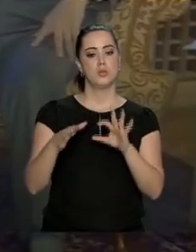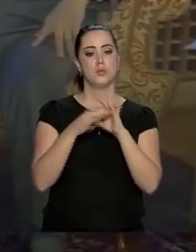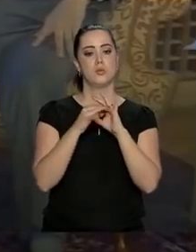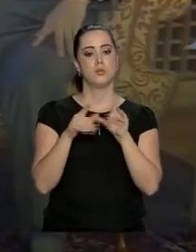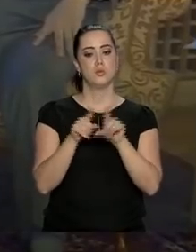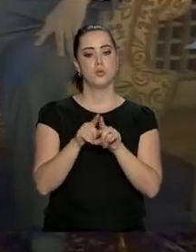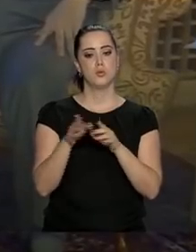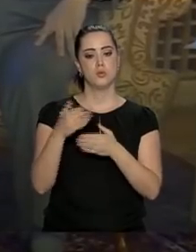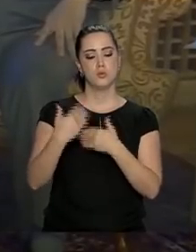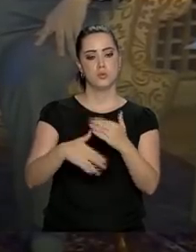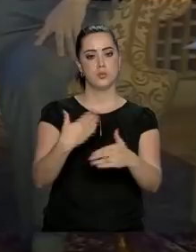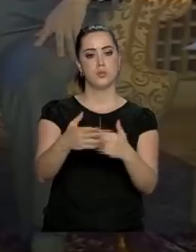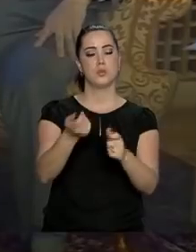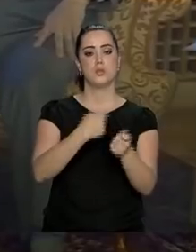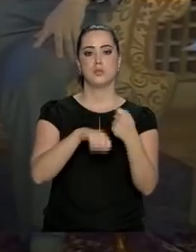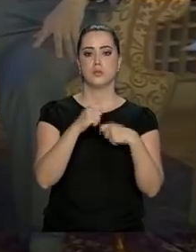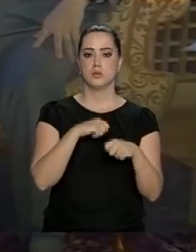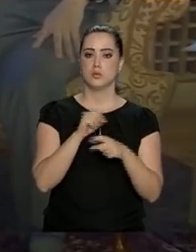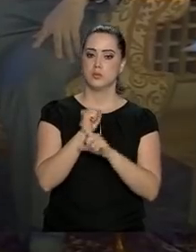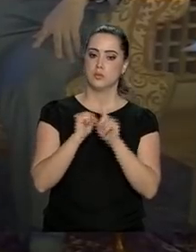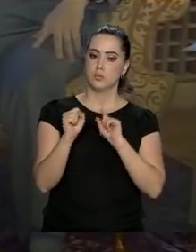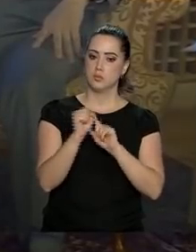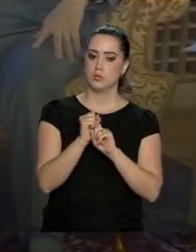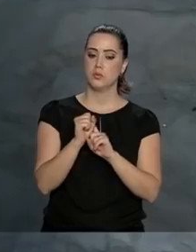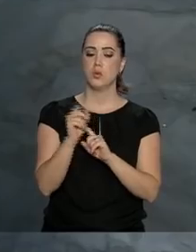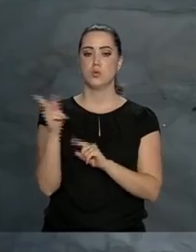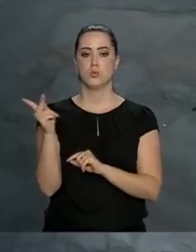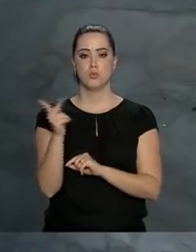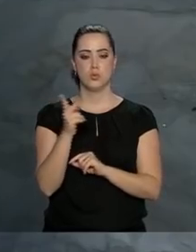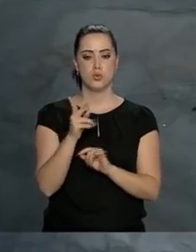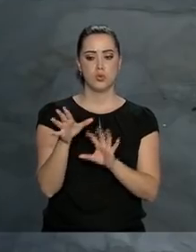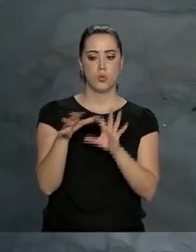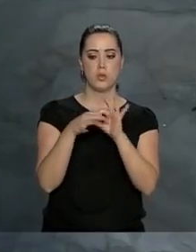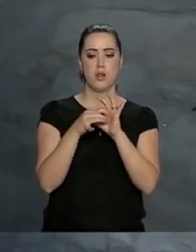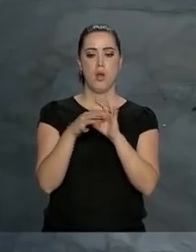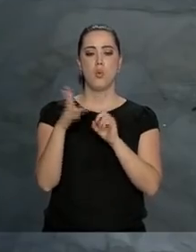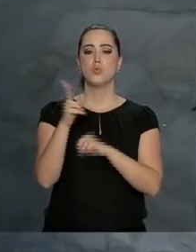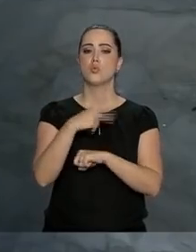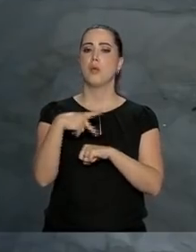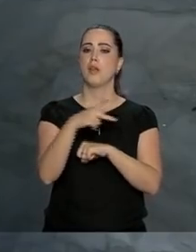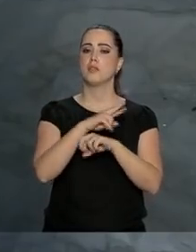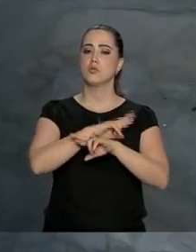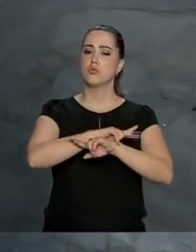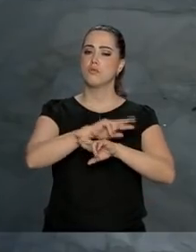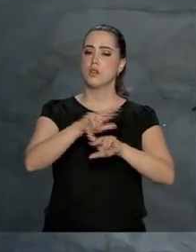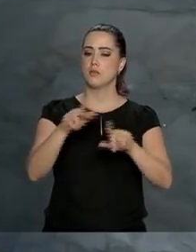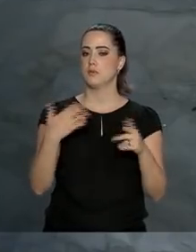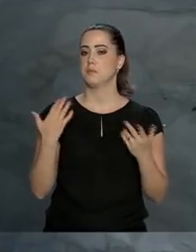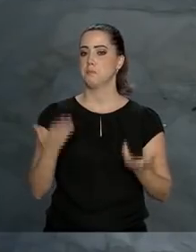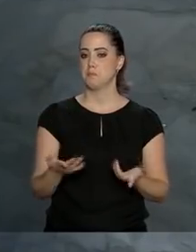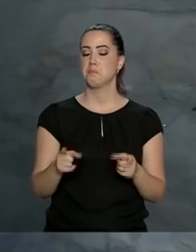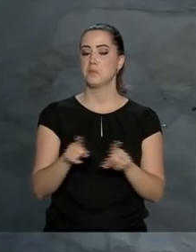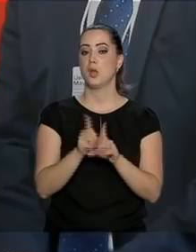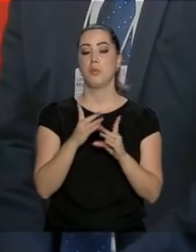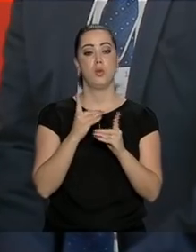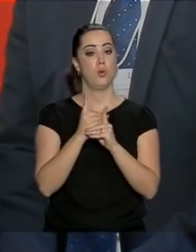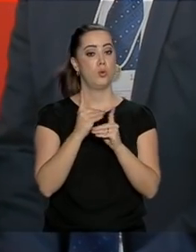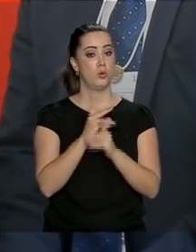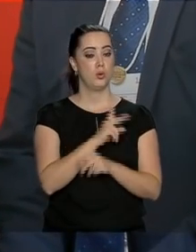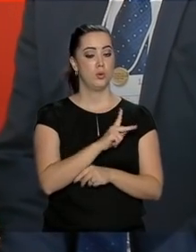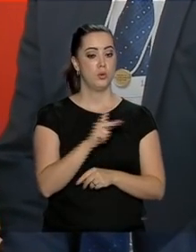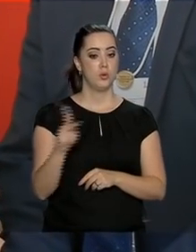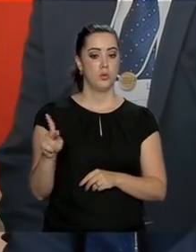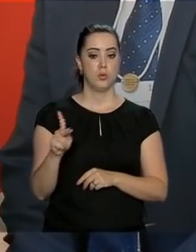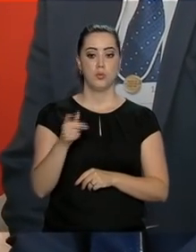fortalecer o processo econômico-social de bilateralidade. Bolsonaro também se encontrou com o presidente